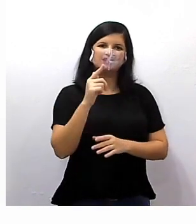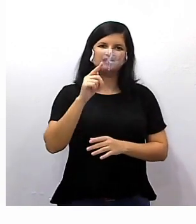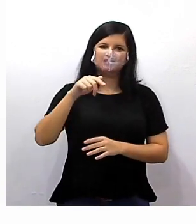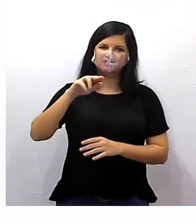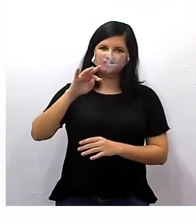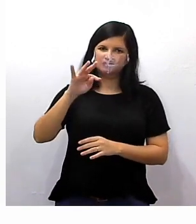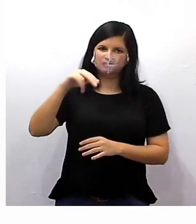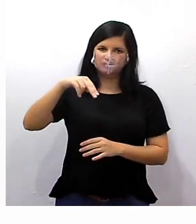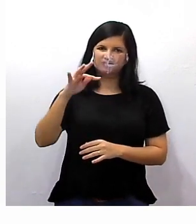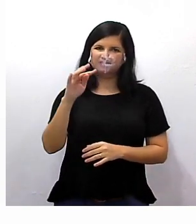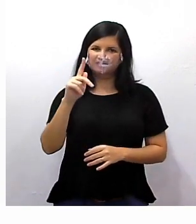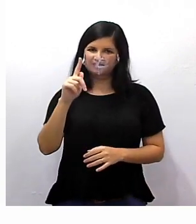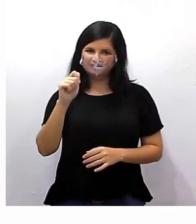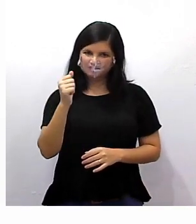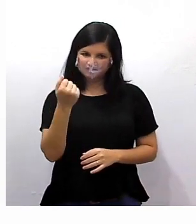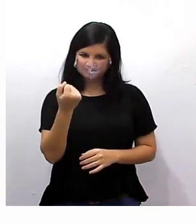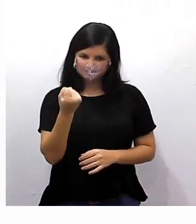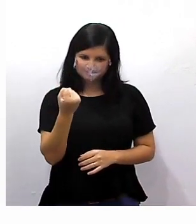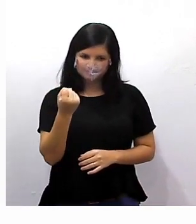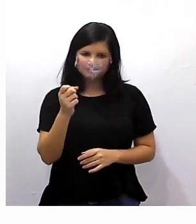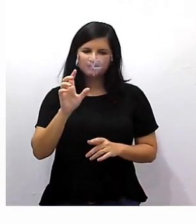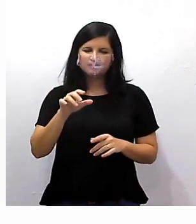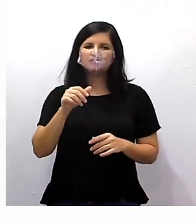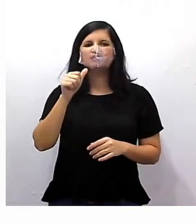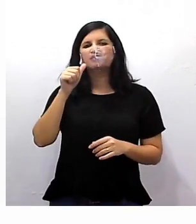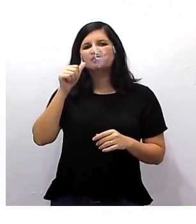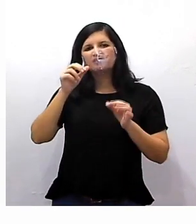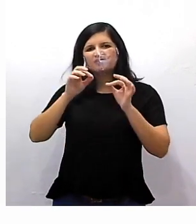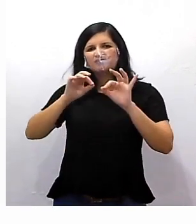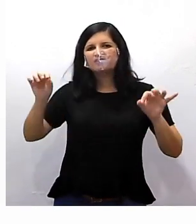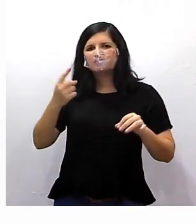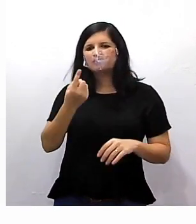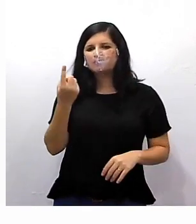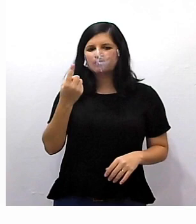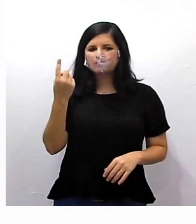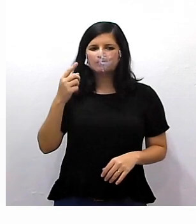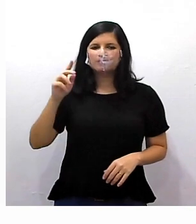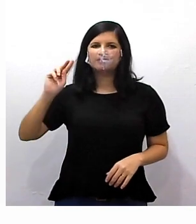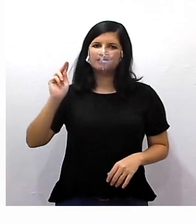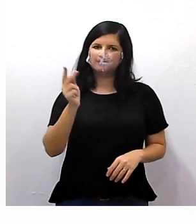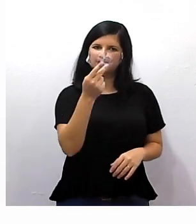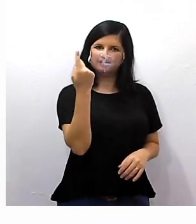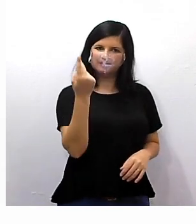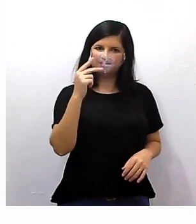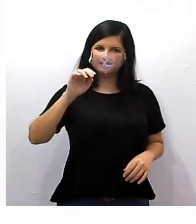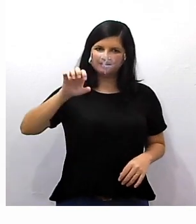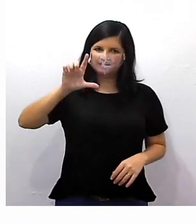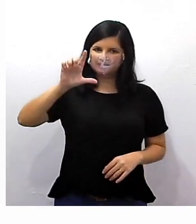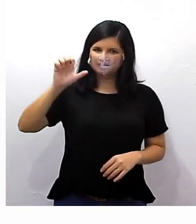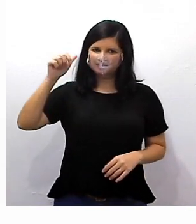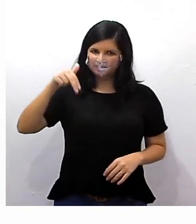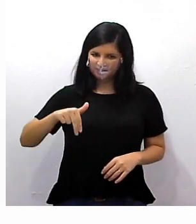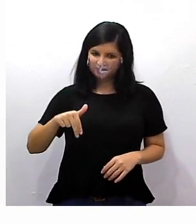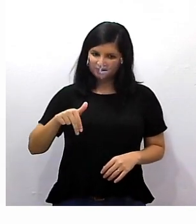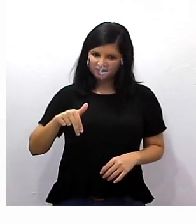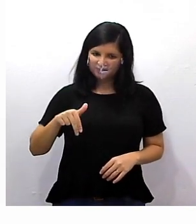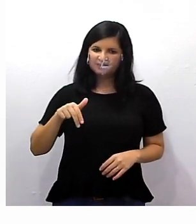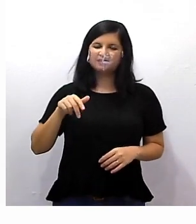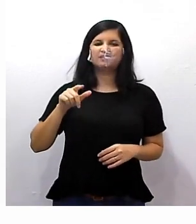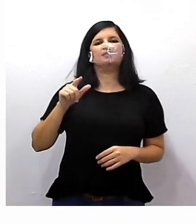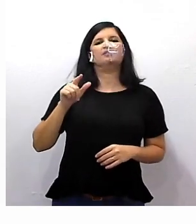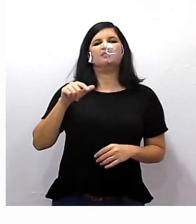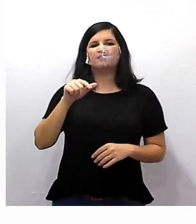Número 1, a gente tem lá, Helen is going to buy some new t-shirts and skirts. Significa dizer o seguinte, a